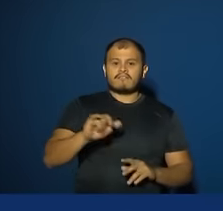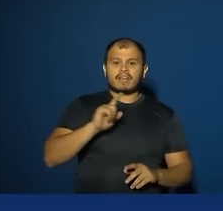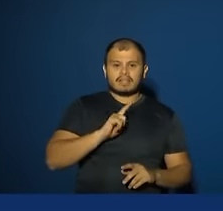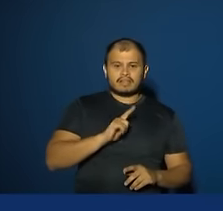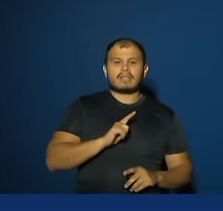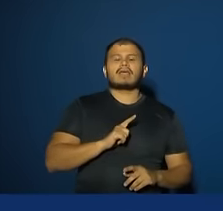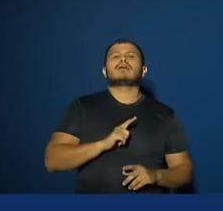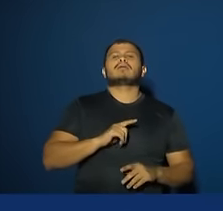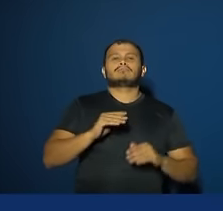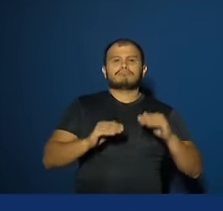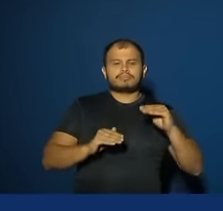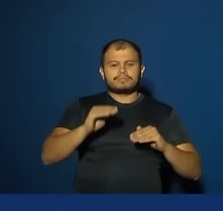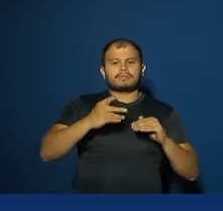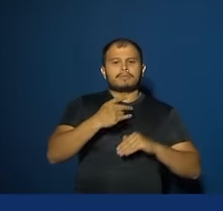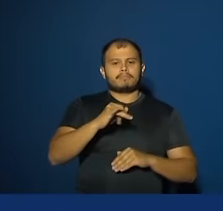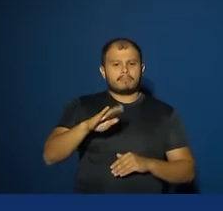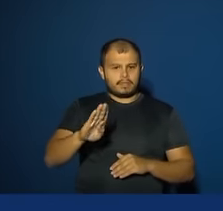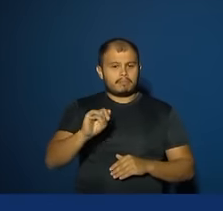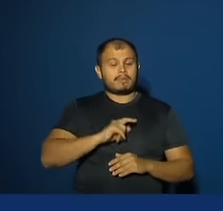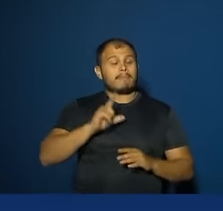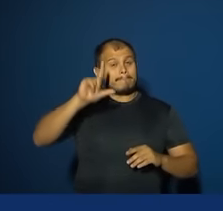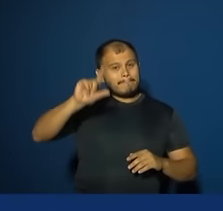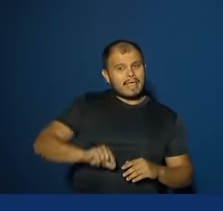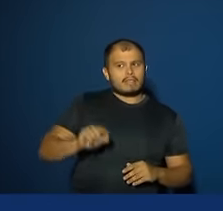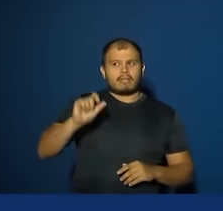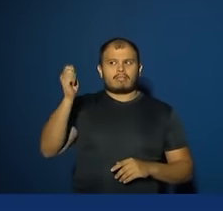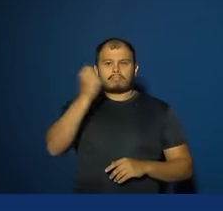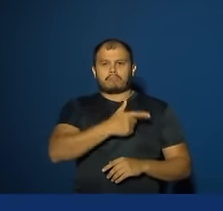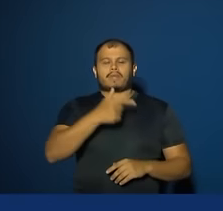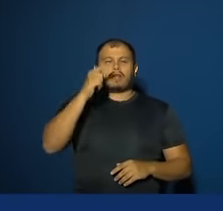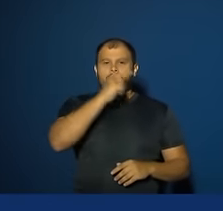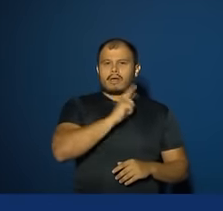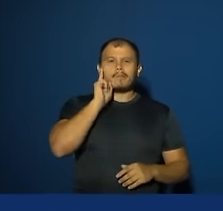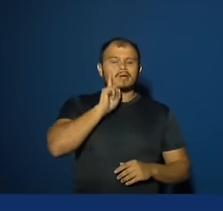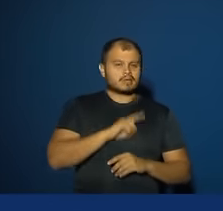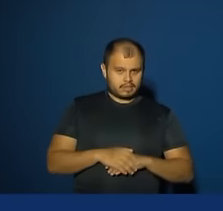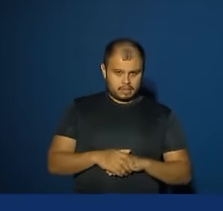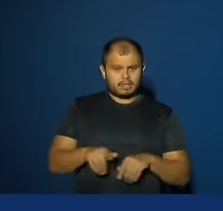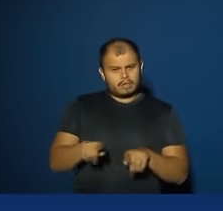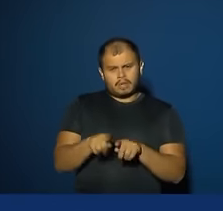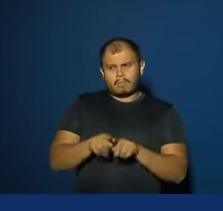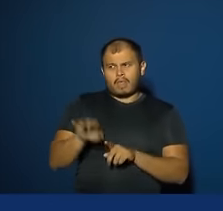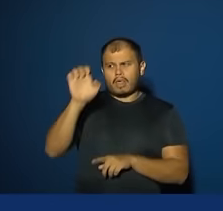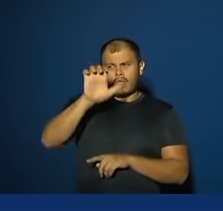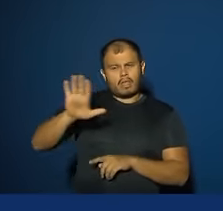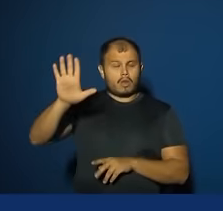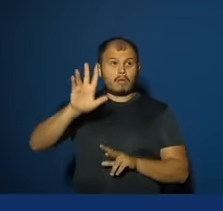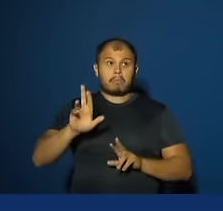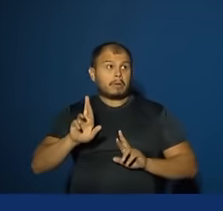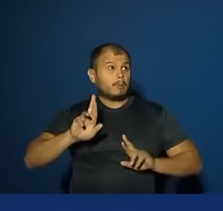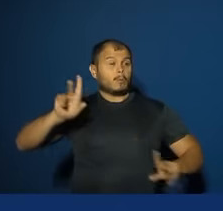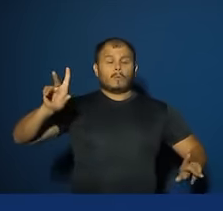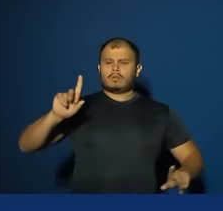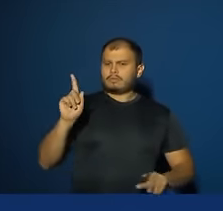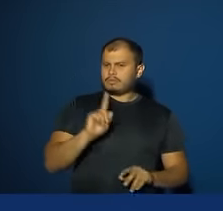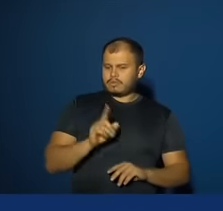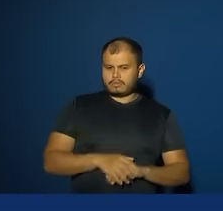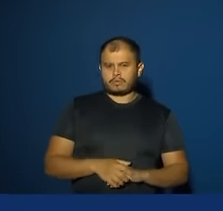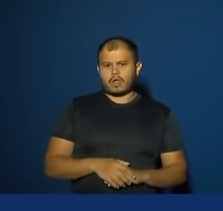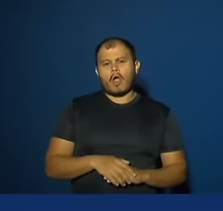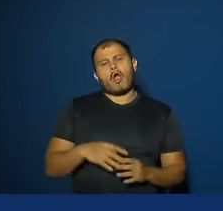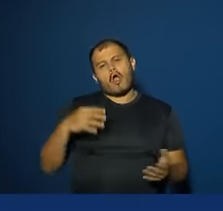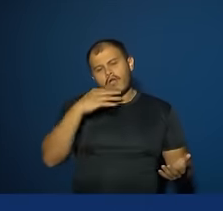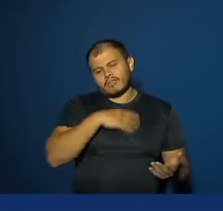ano em relação ao PIB menor do que o americano então e não muito diferente doos países europeus agora claro nós não somos